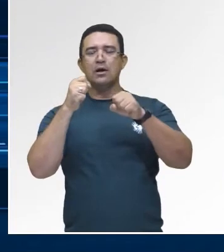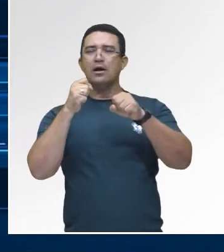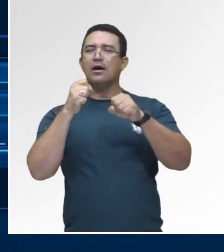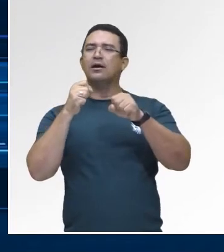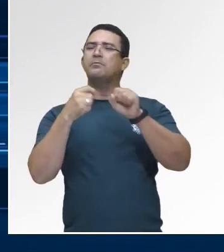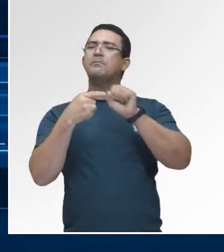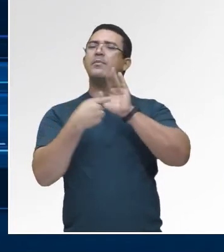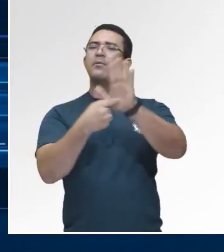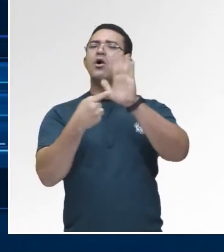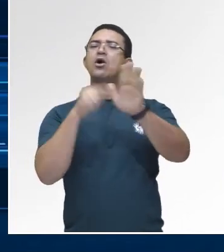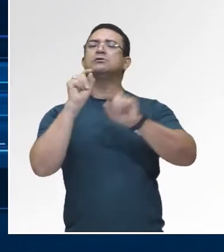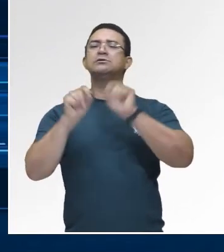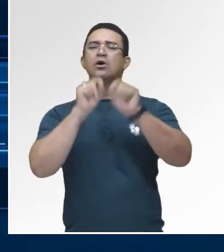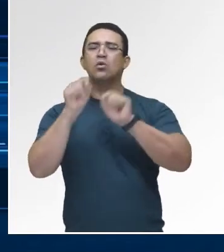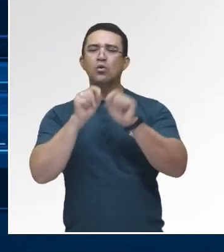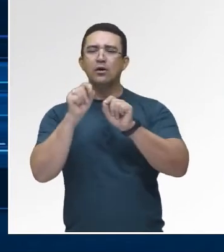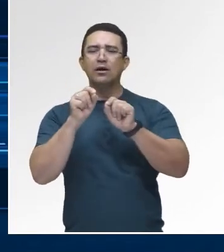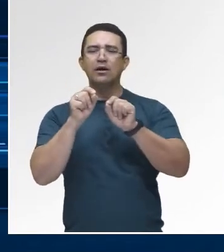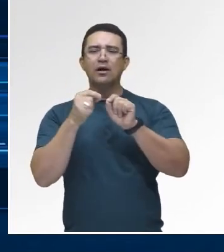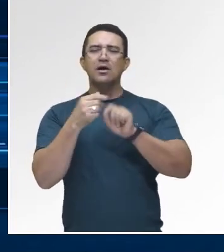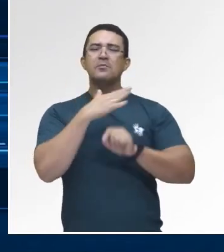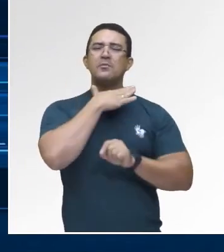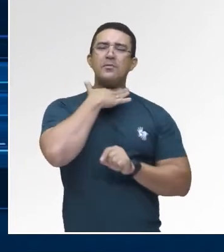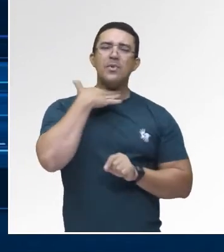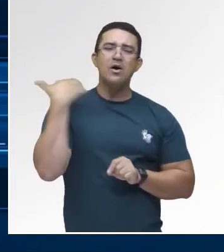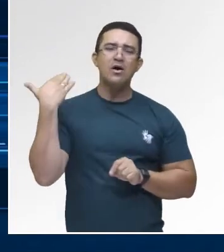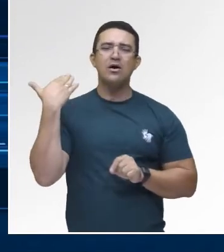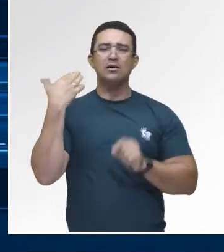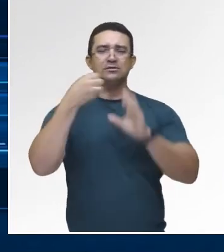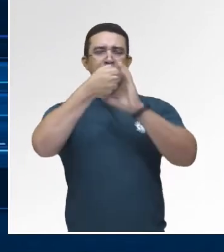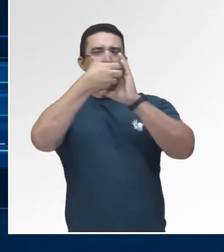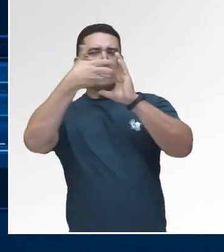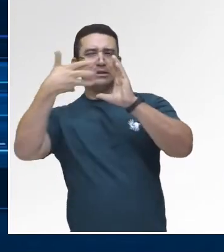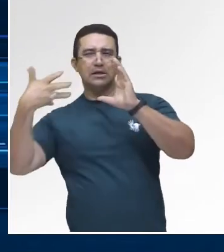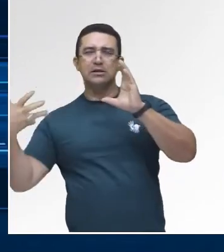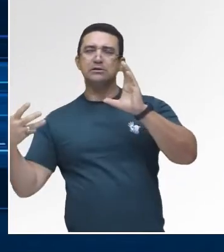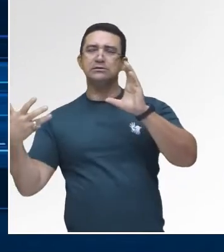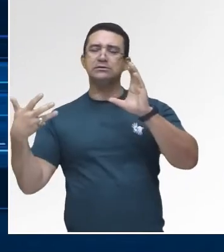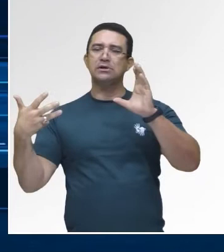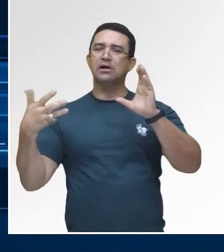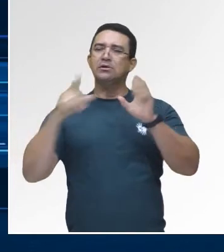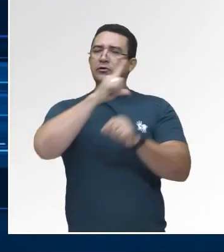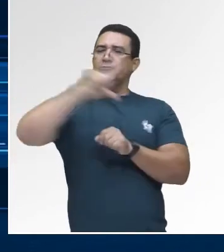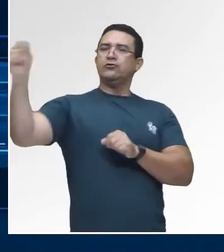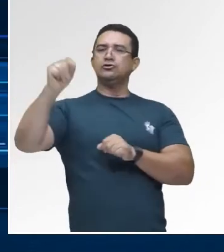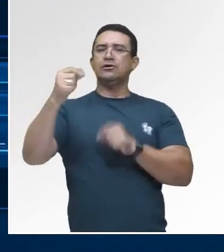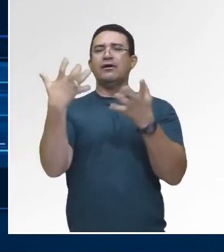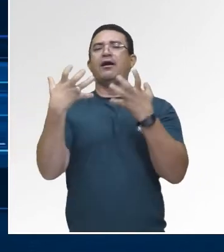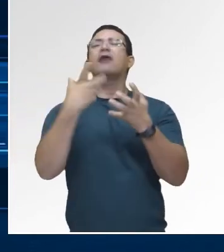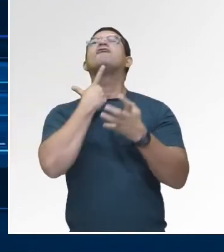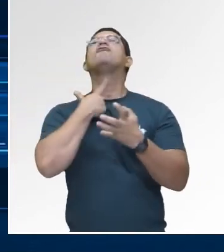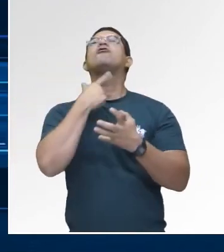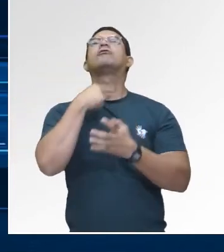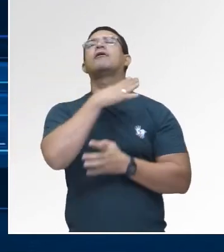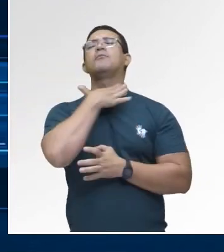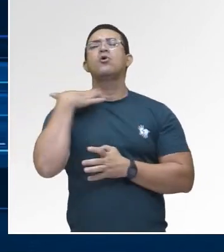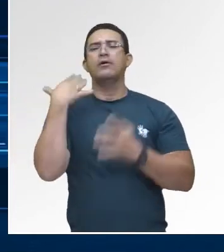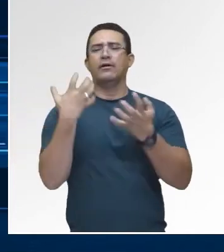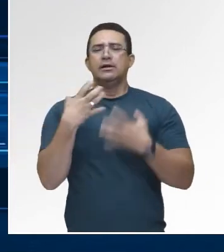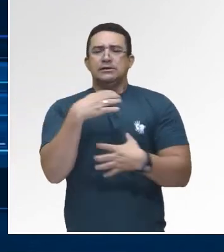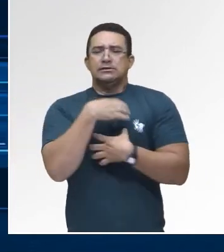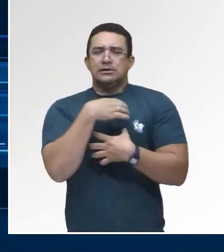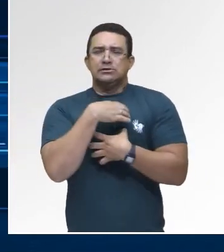essas características de morte, vai trazer essas características aí do escapismo e do